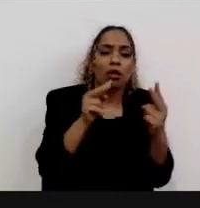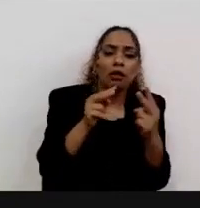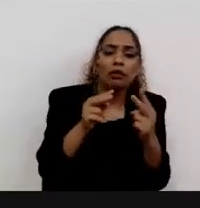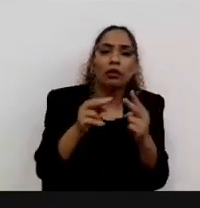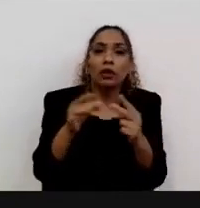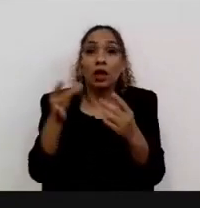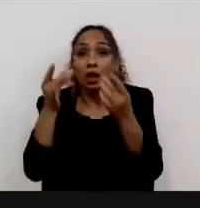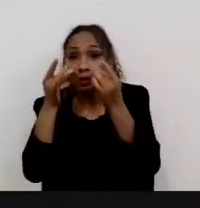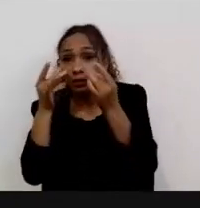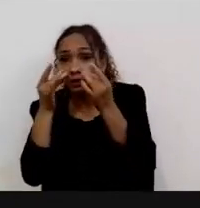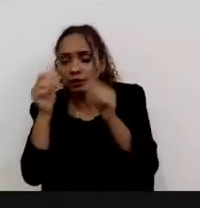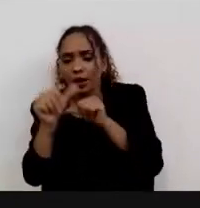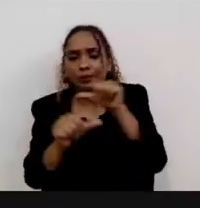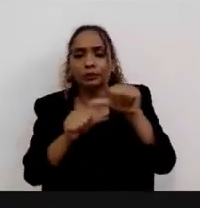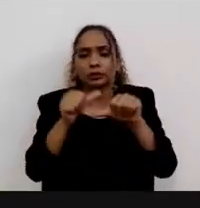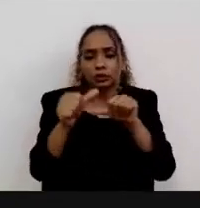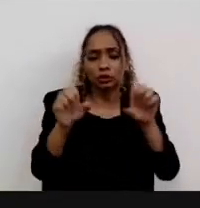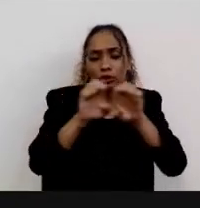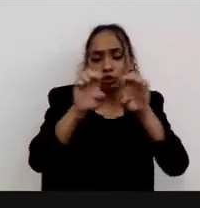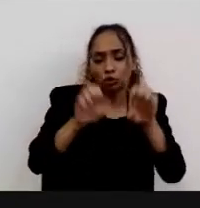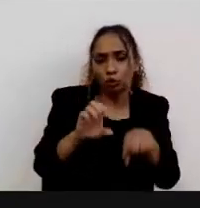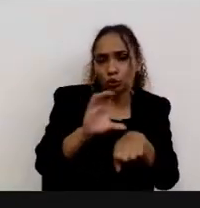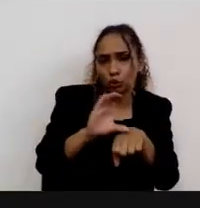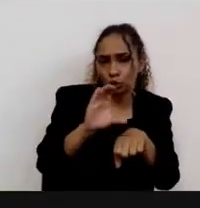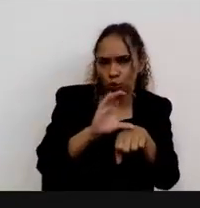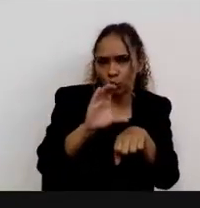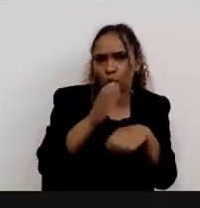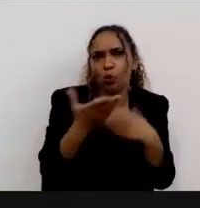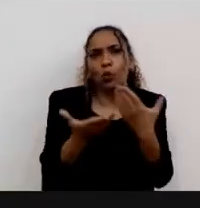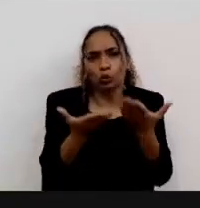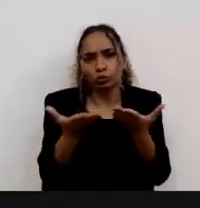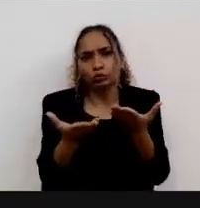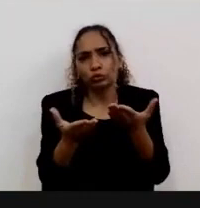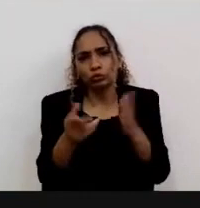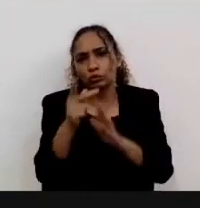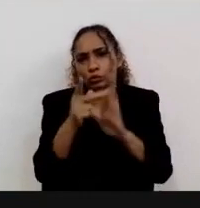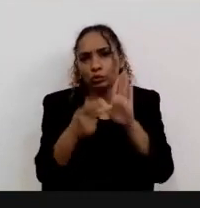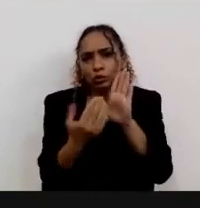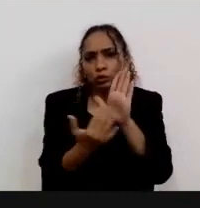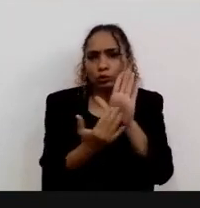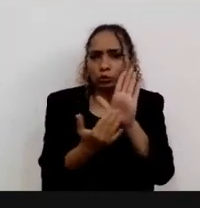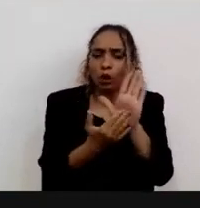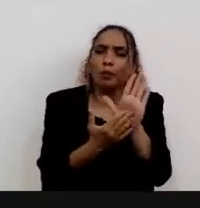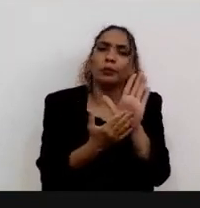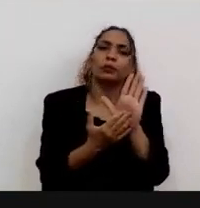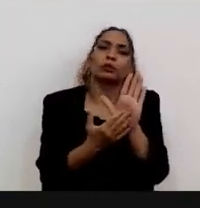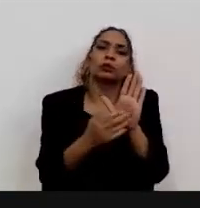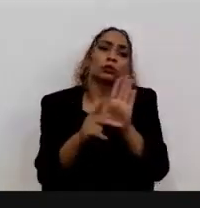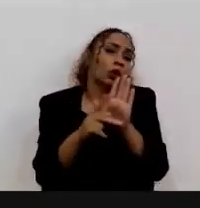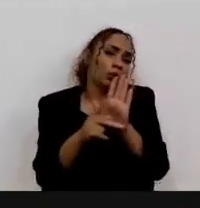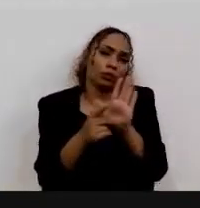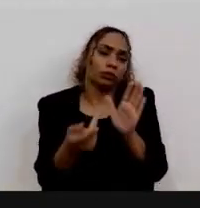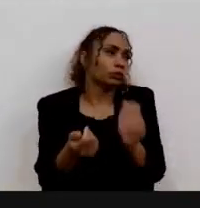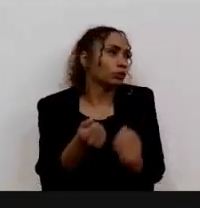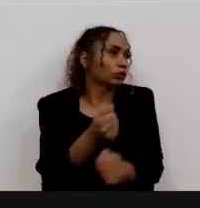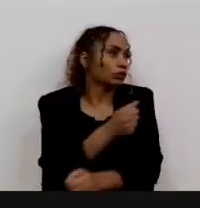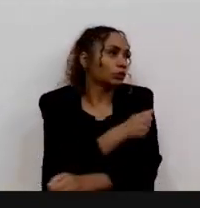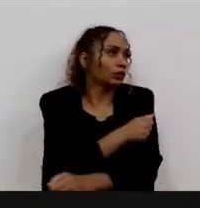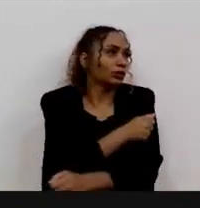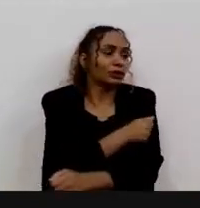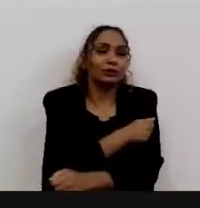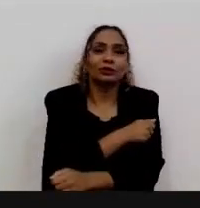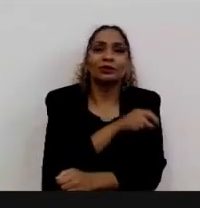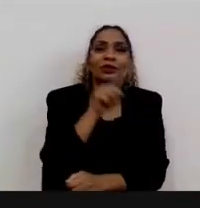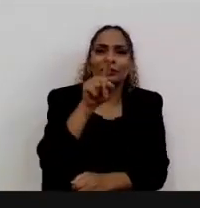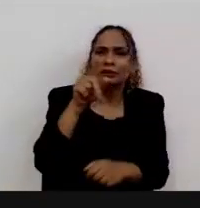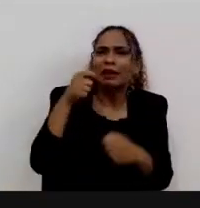e as novas alterações na estrutura do curso, formato híbrido, prático, com um projeto específico do aluno. Você que tinha que responder essa,